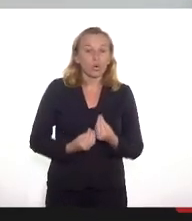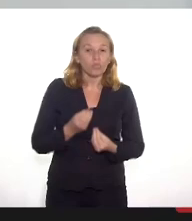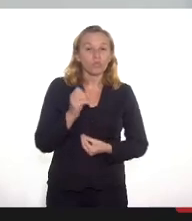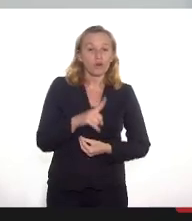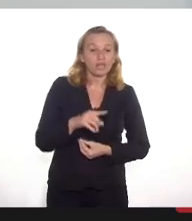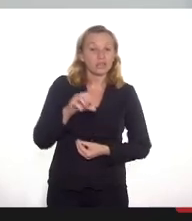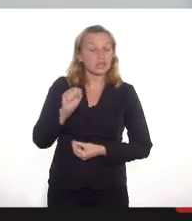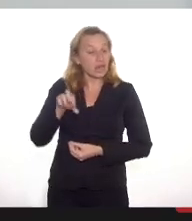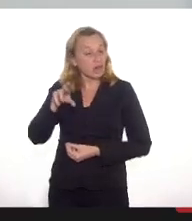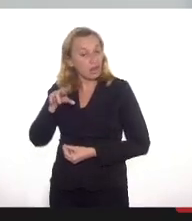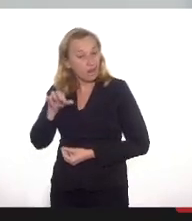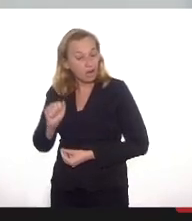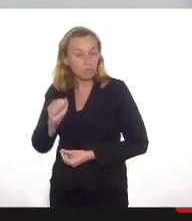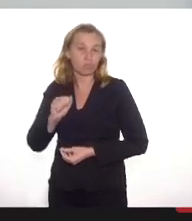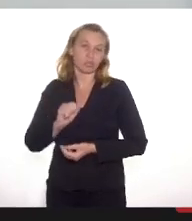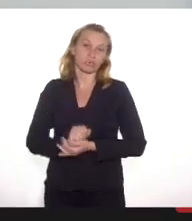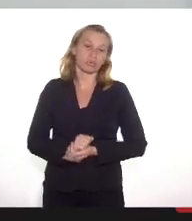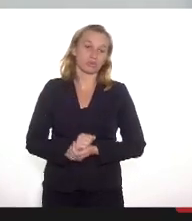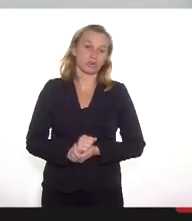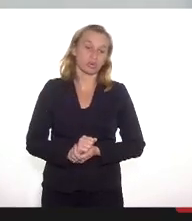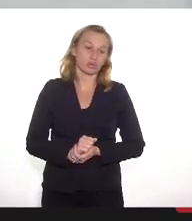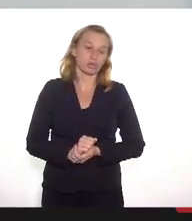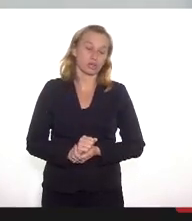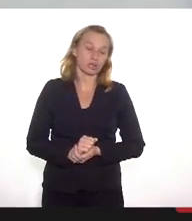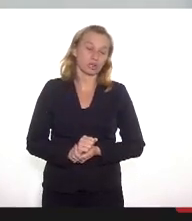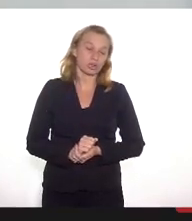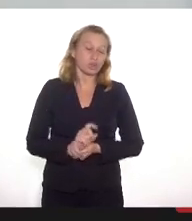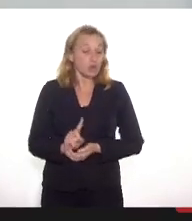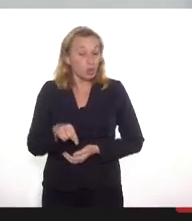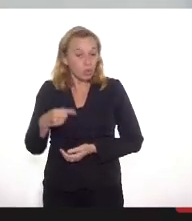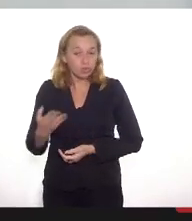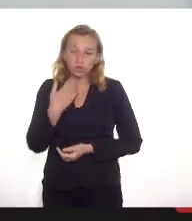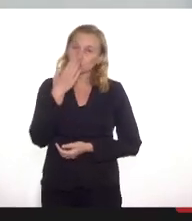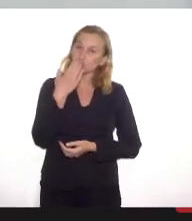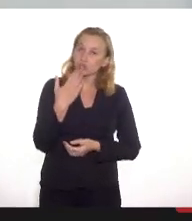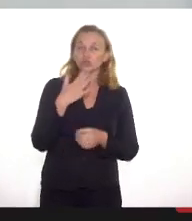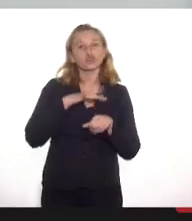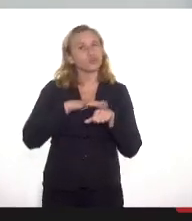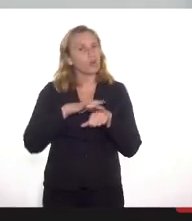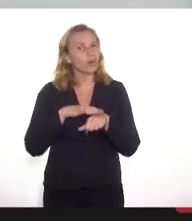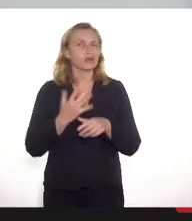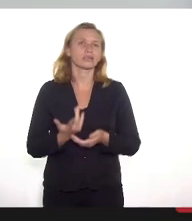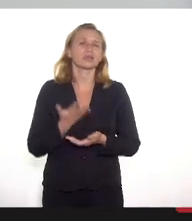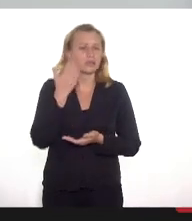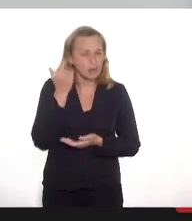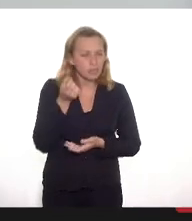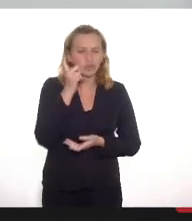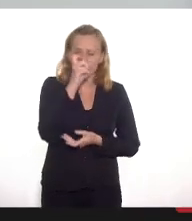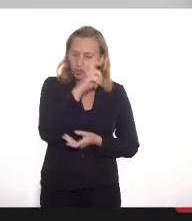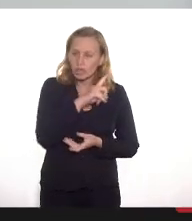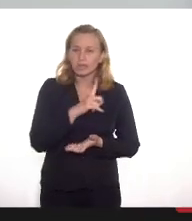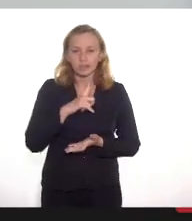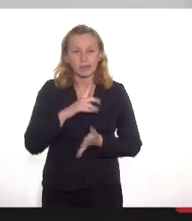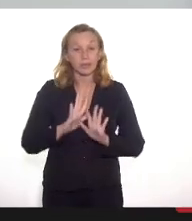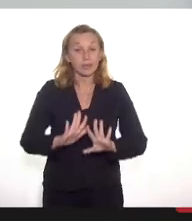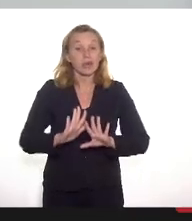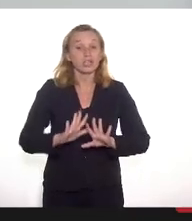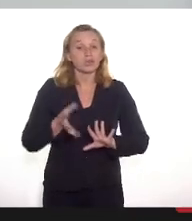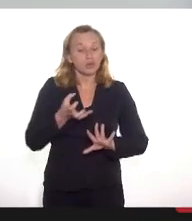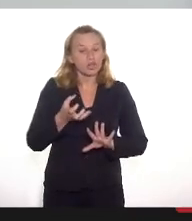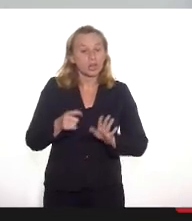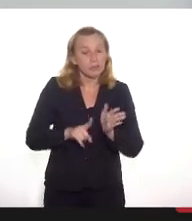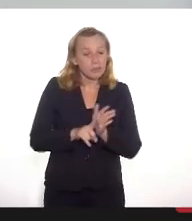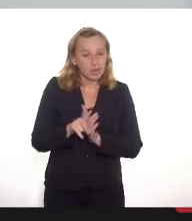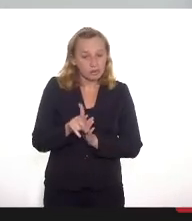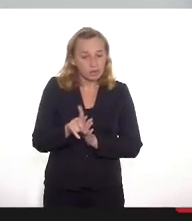é apostaram né como é para o influenza a gente sabe que nós não a dificuldade a população Entendi então que eu